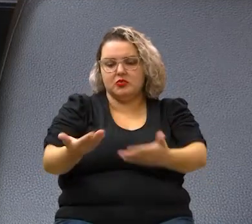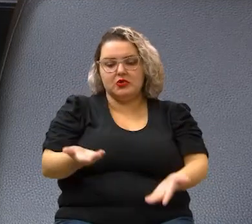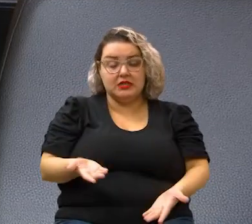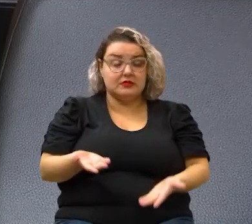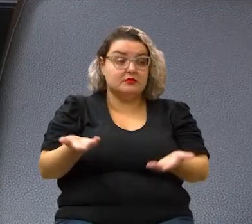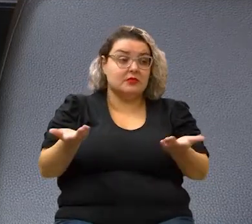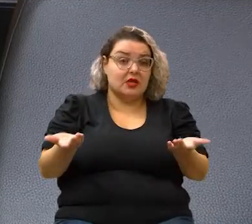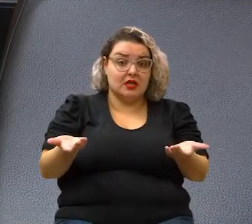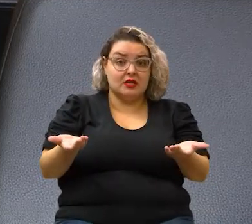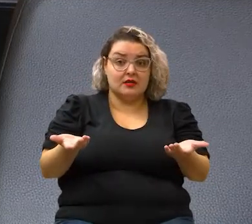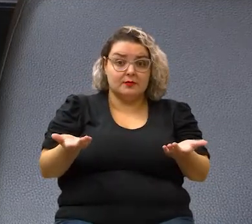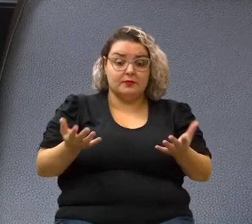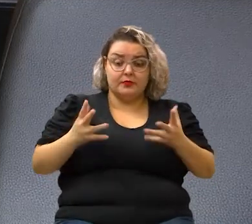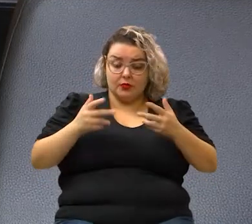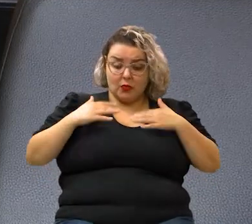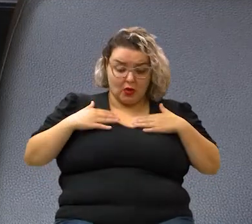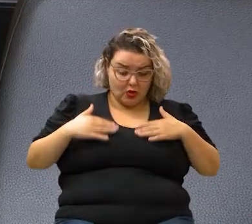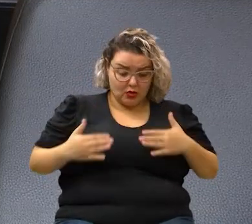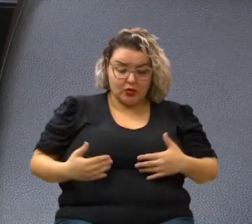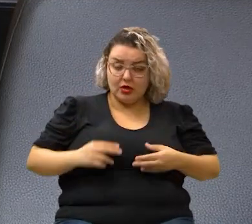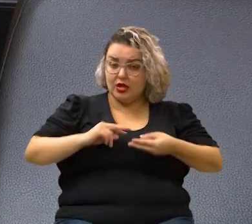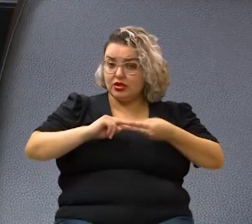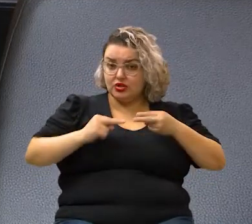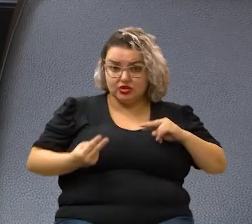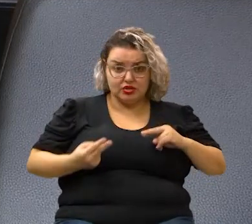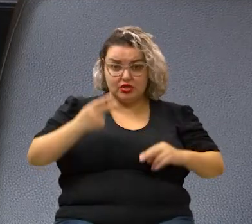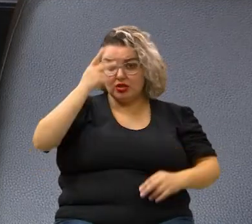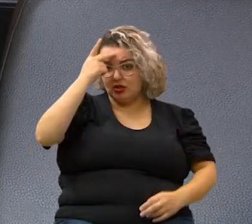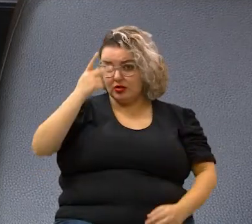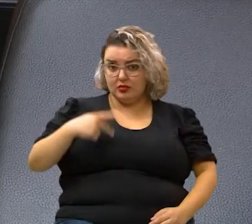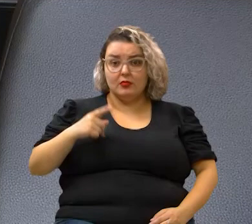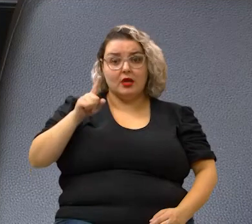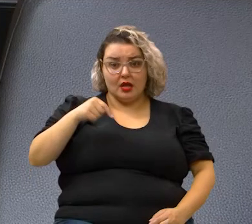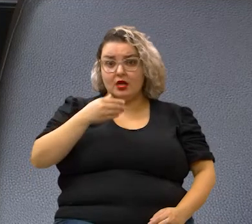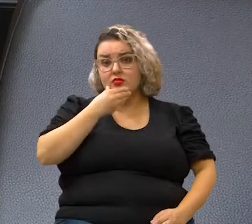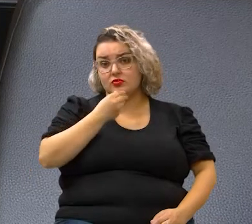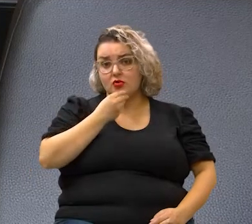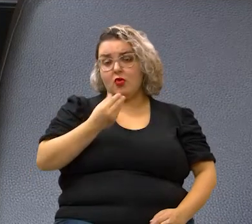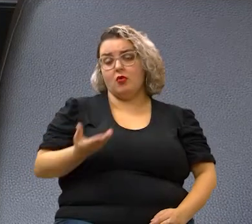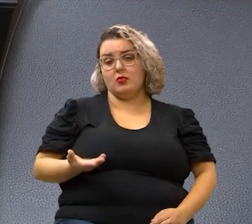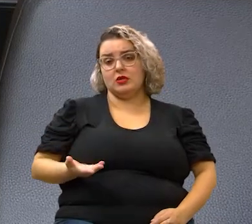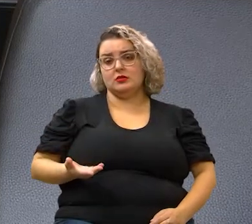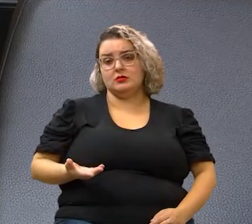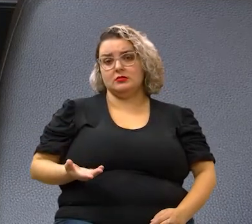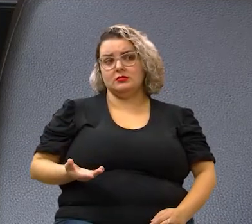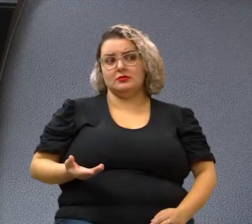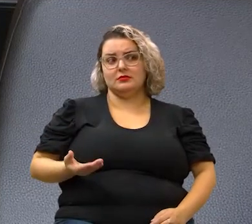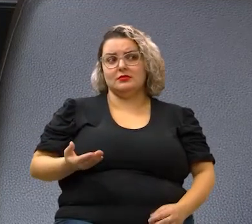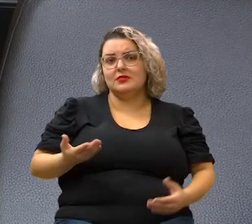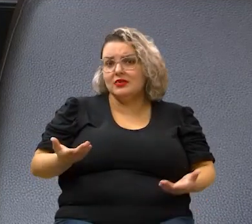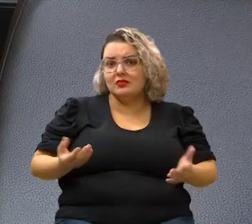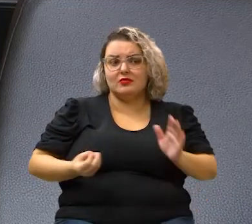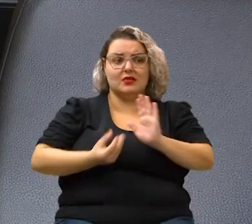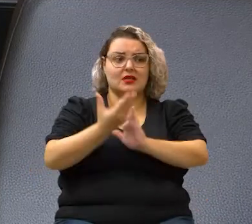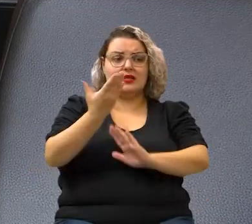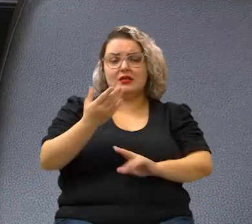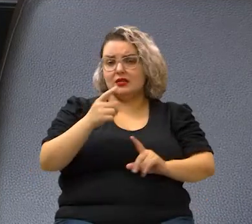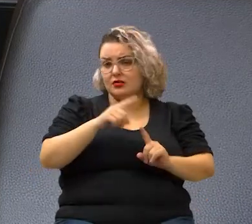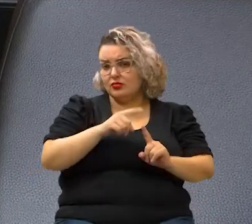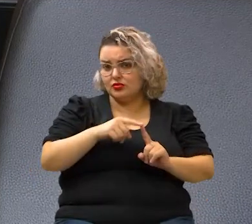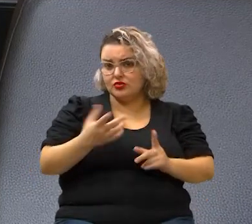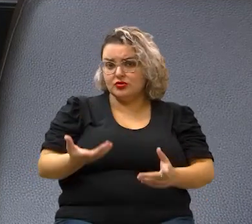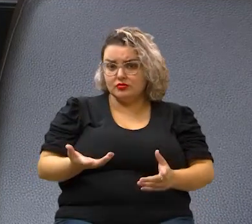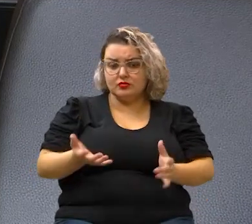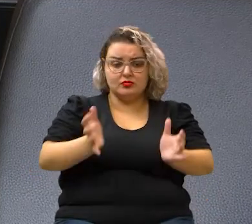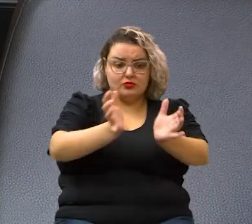processo, mas assim, todo o corpo dele, a genética dele, é de homem. Então que